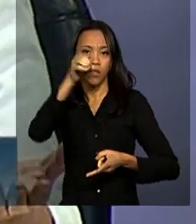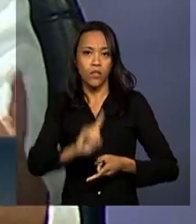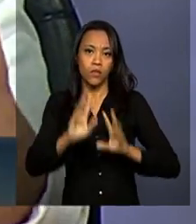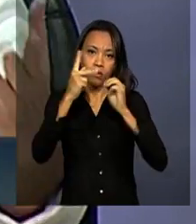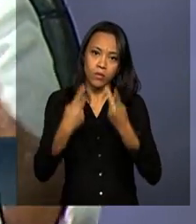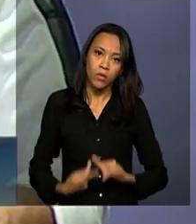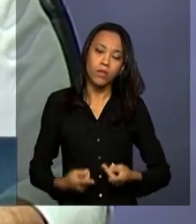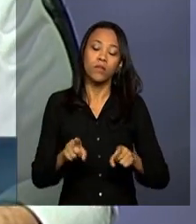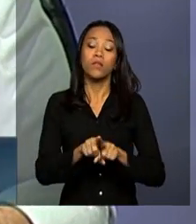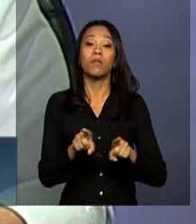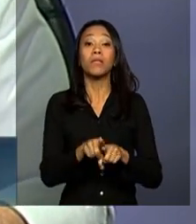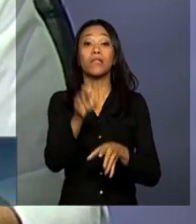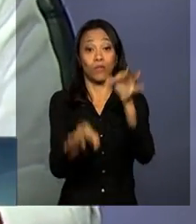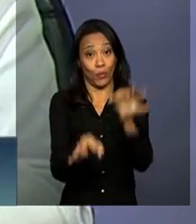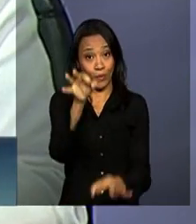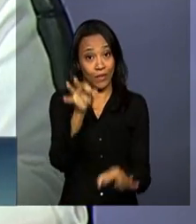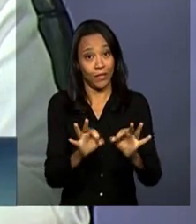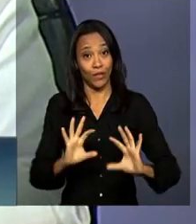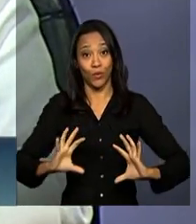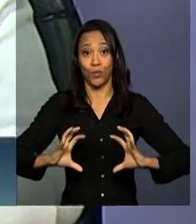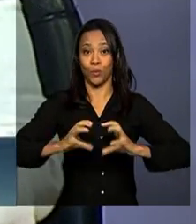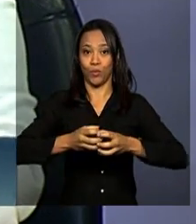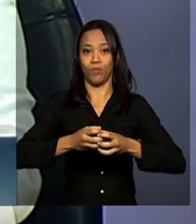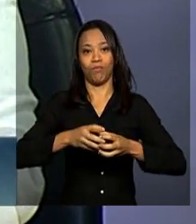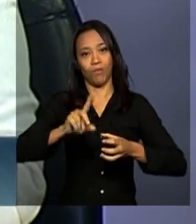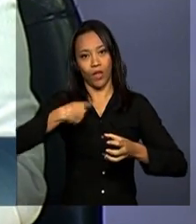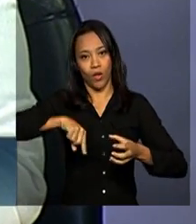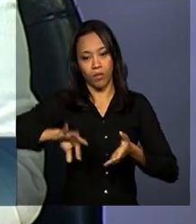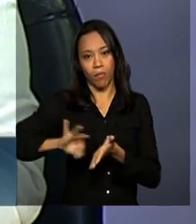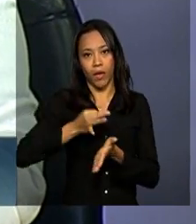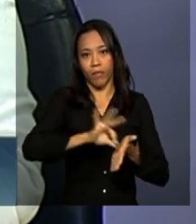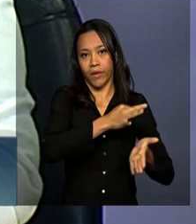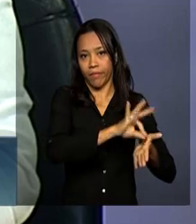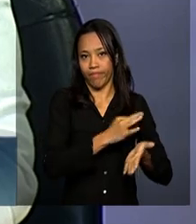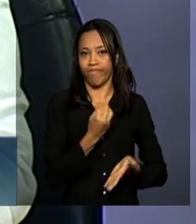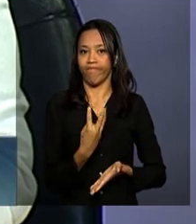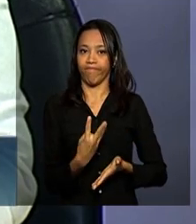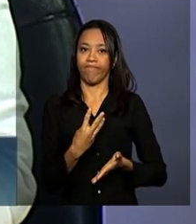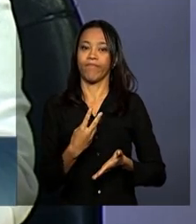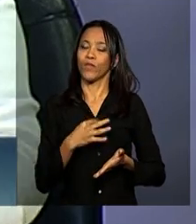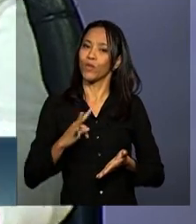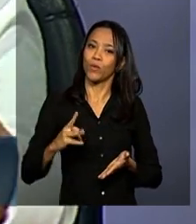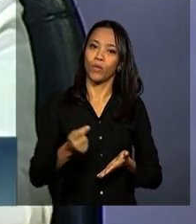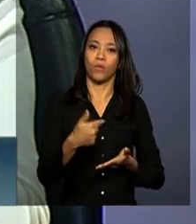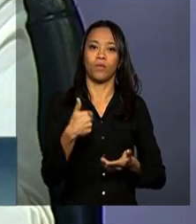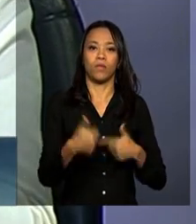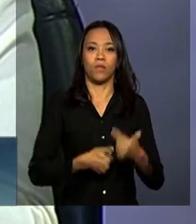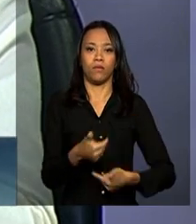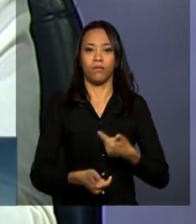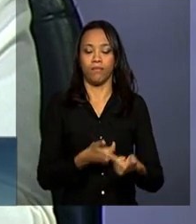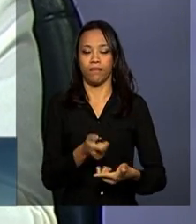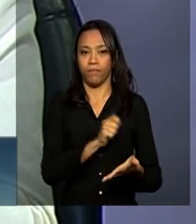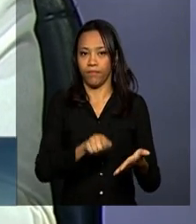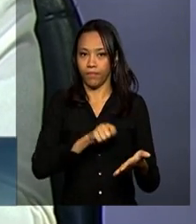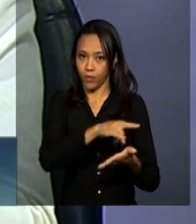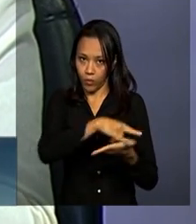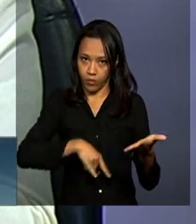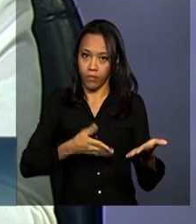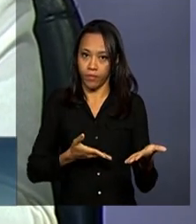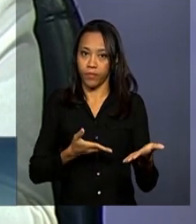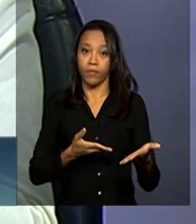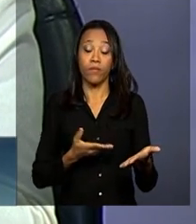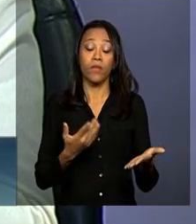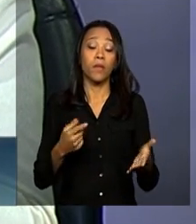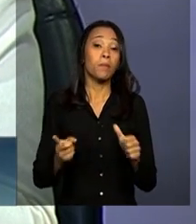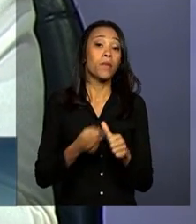Ministério da Justiça, para a gente poder estar assinando todas estas ações. Em primeiro lugar, eu queria colocar